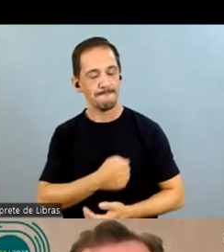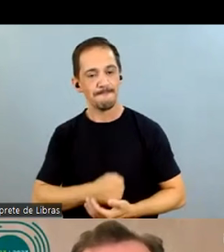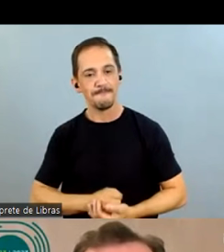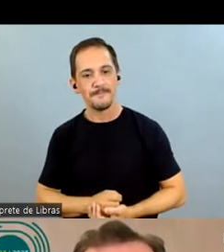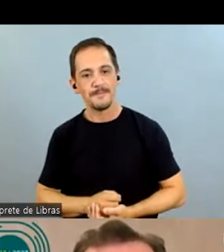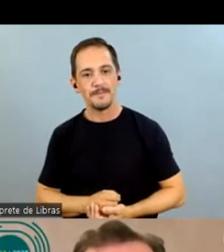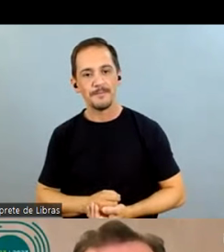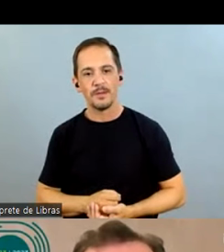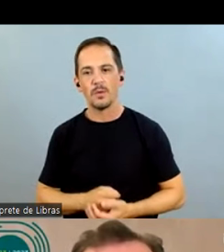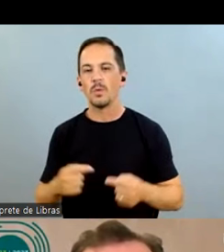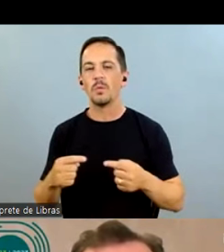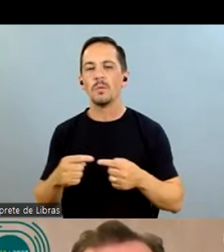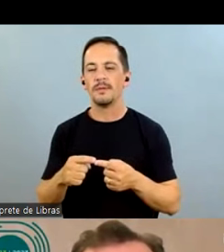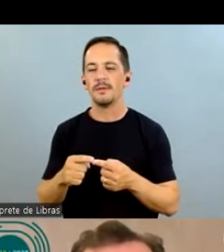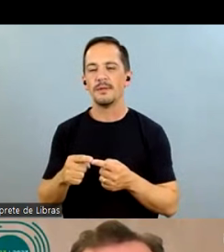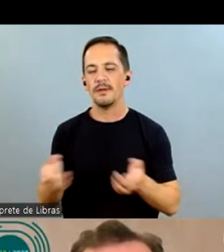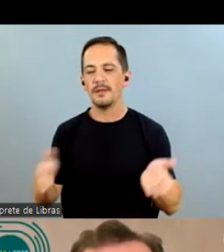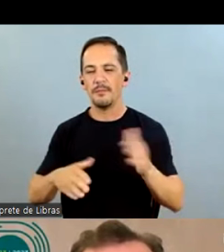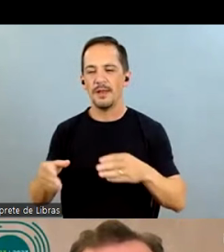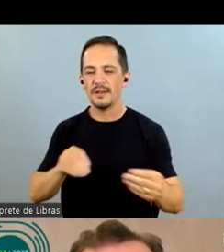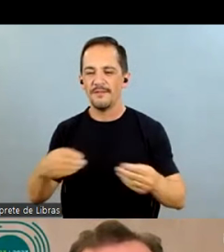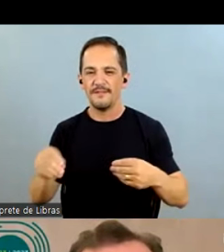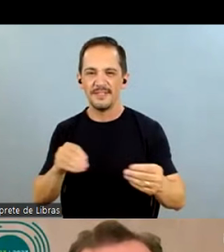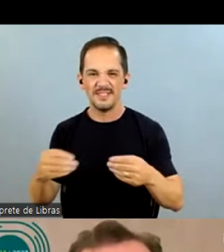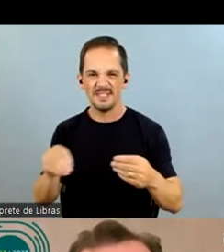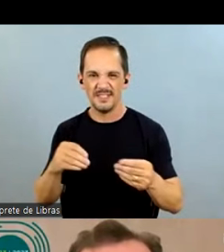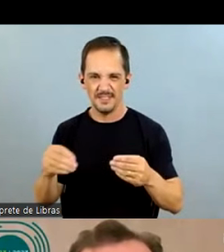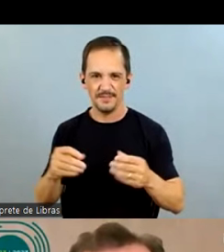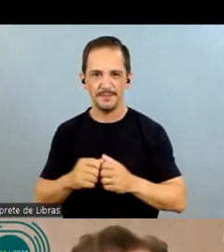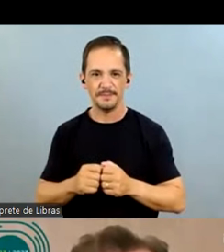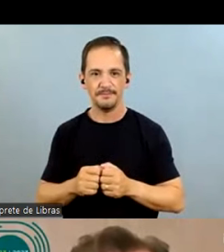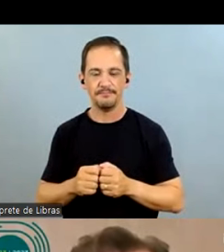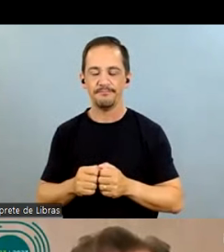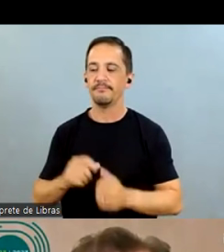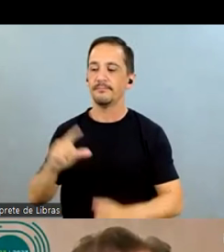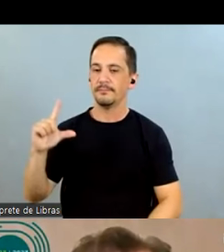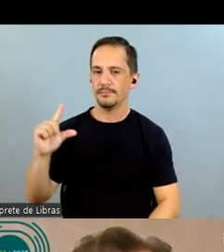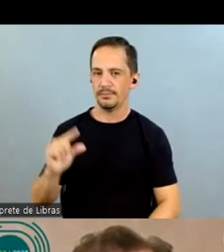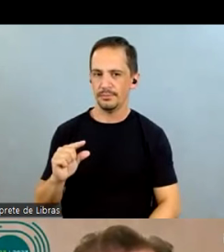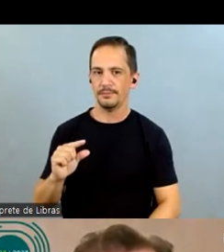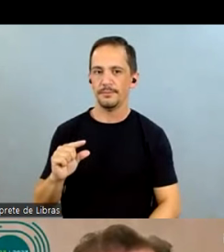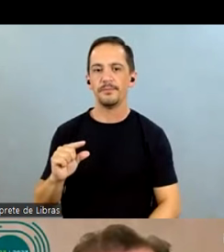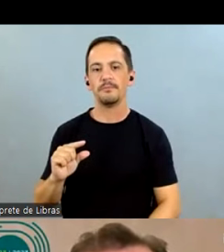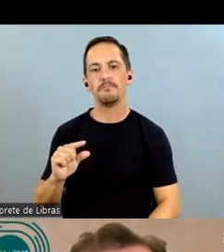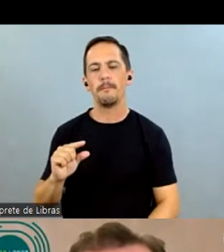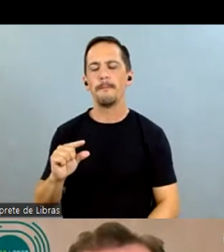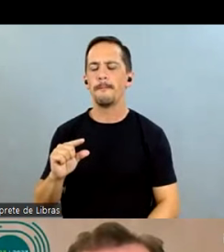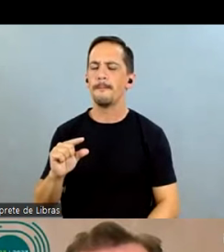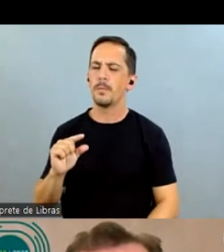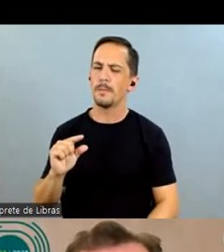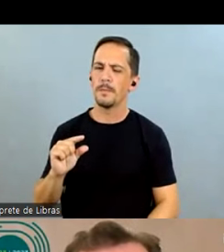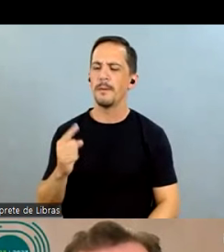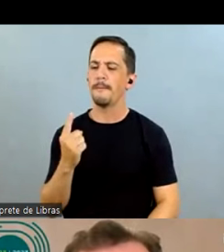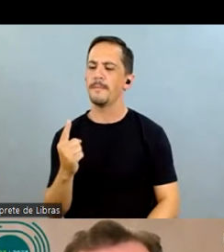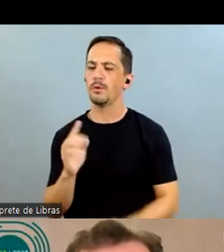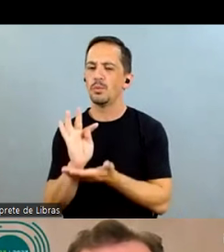né Eh embalagens flexíveis Então ela tem uma queda eh menor aqui de 1000 toneladas apenas em